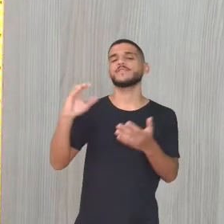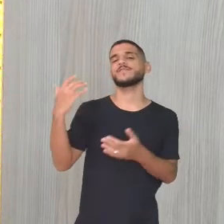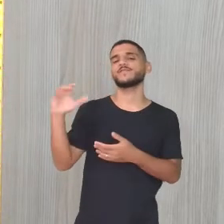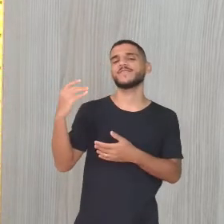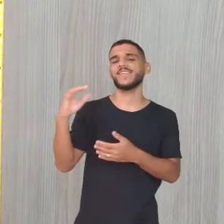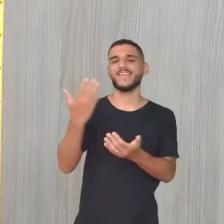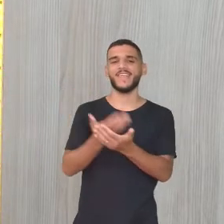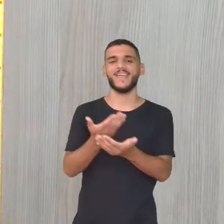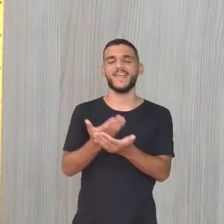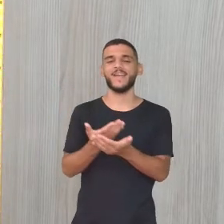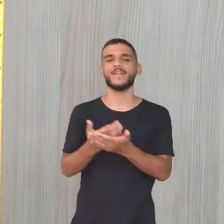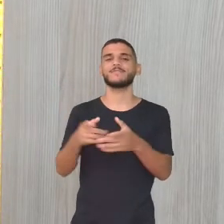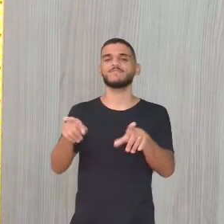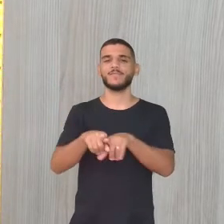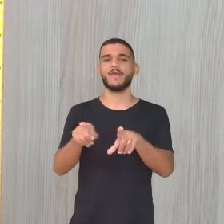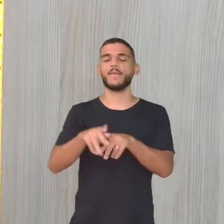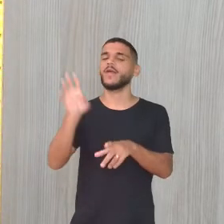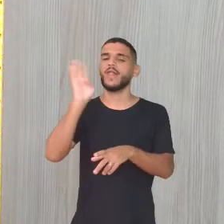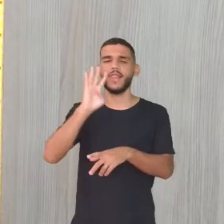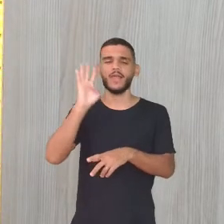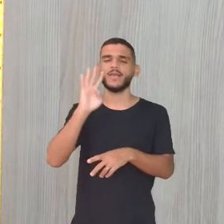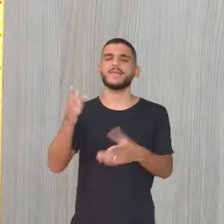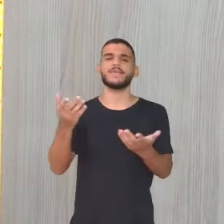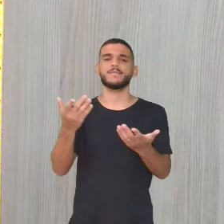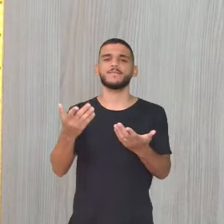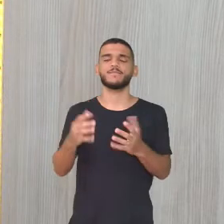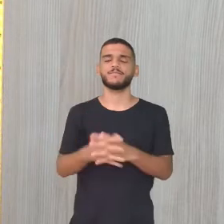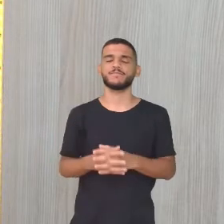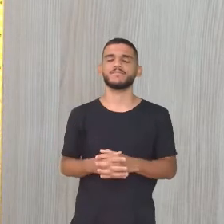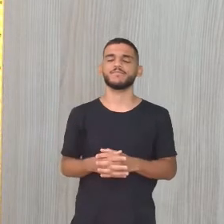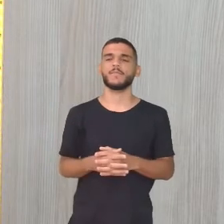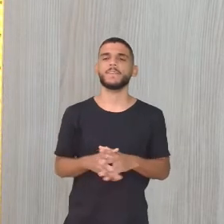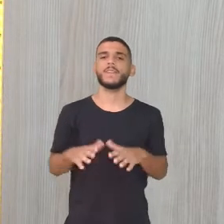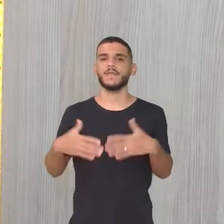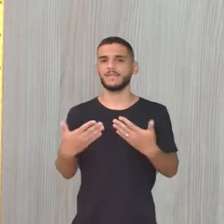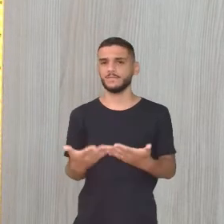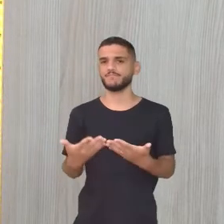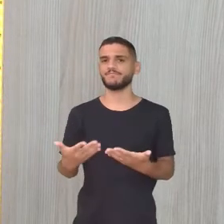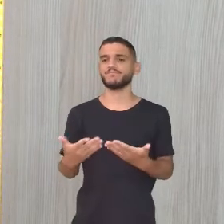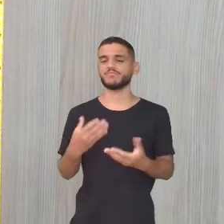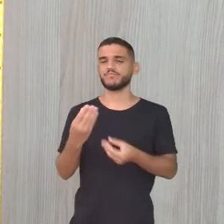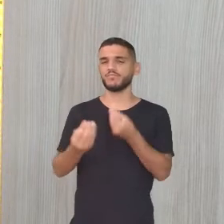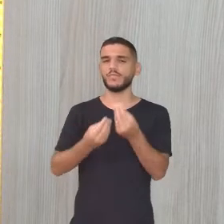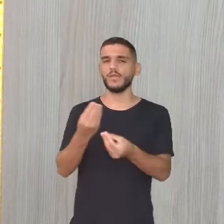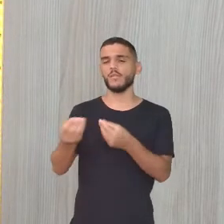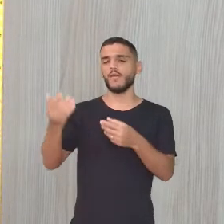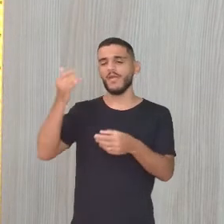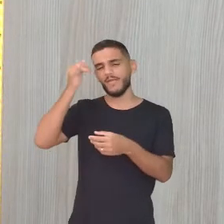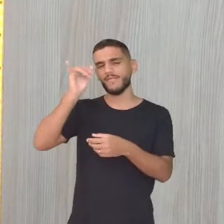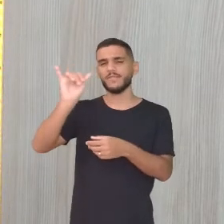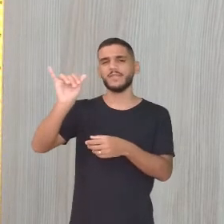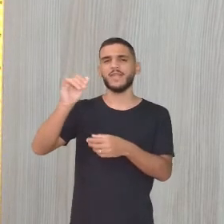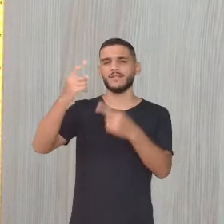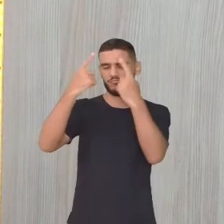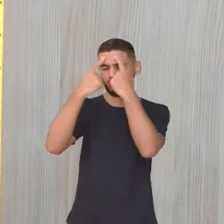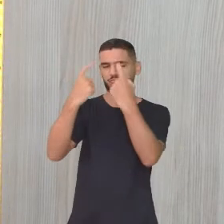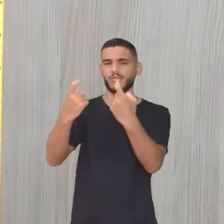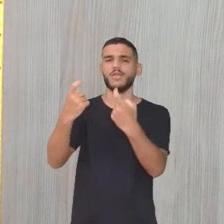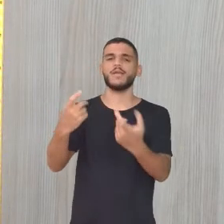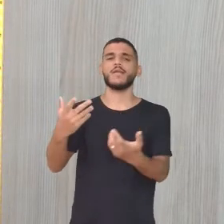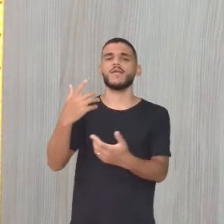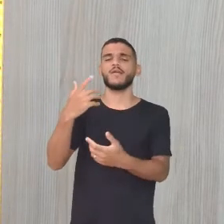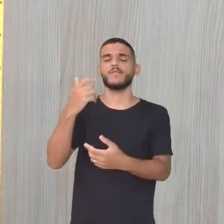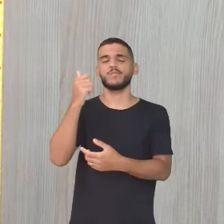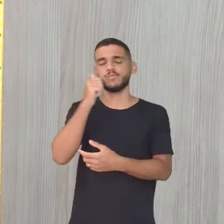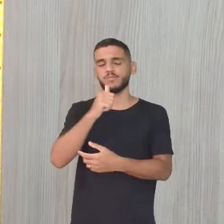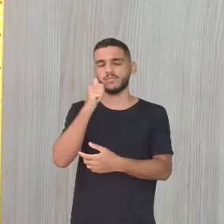essa aula hoje também está bem legal. Em relação à prevenção e combate à violência contra a mulher, foi um projeto, gente, que